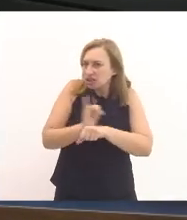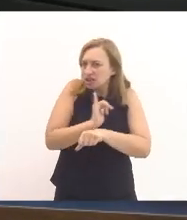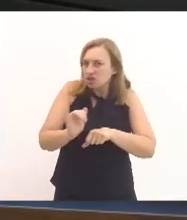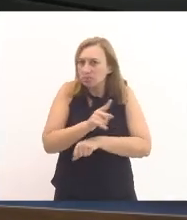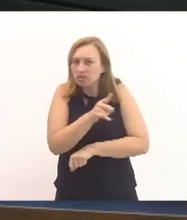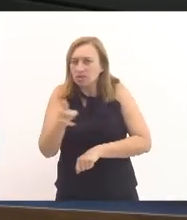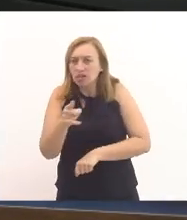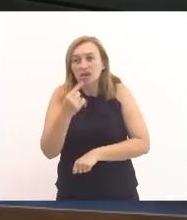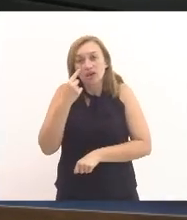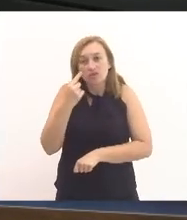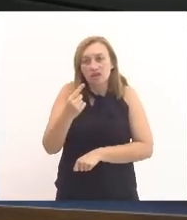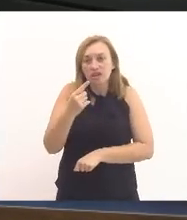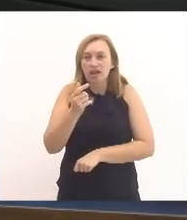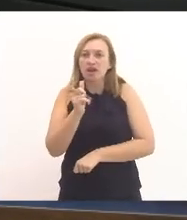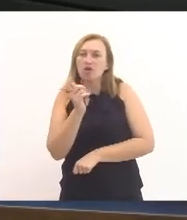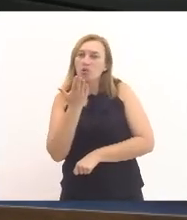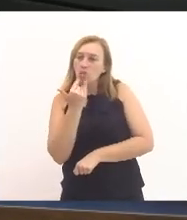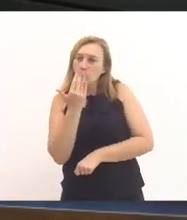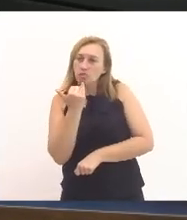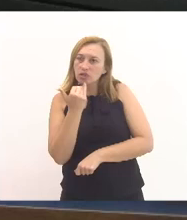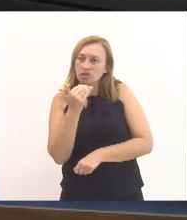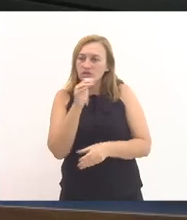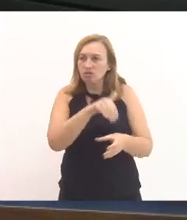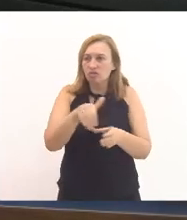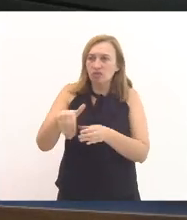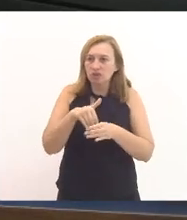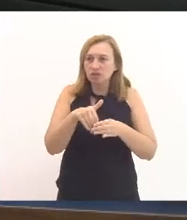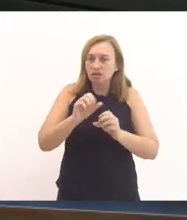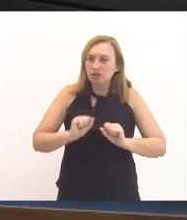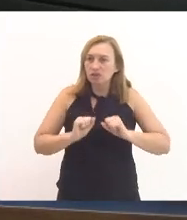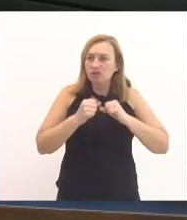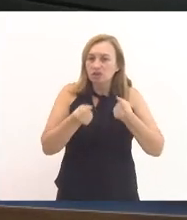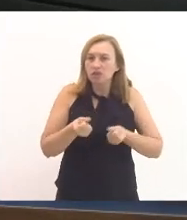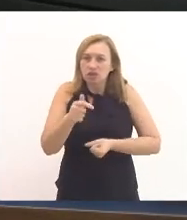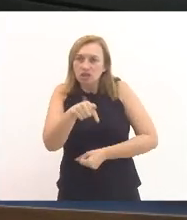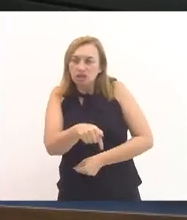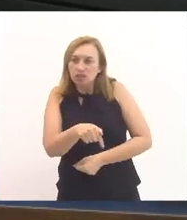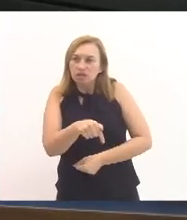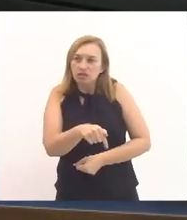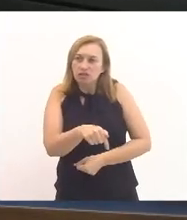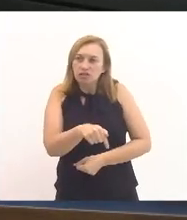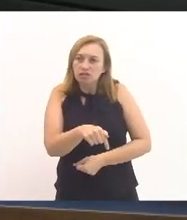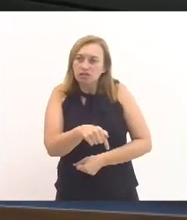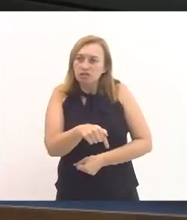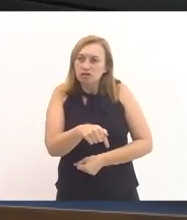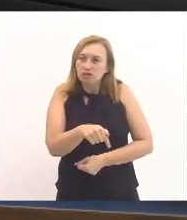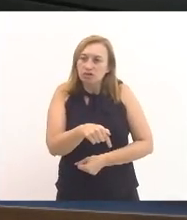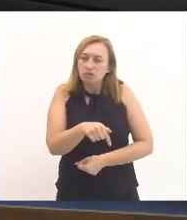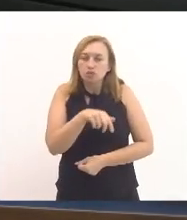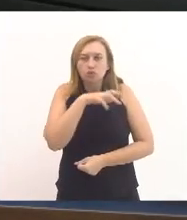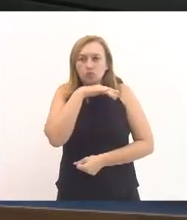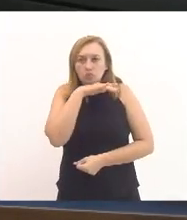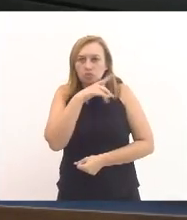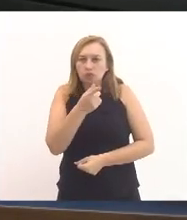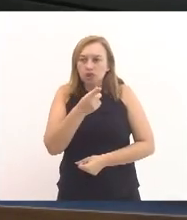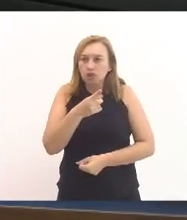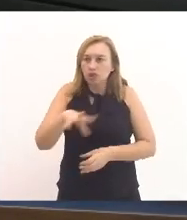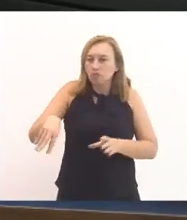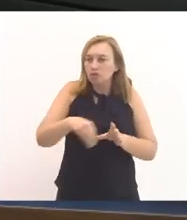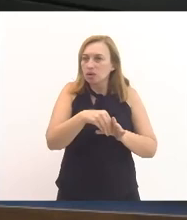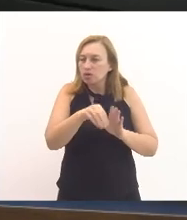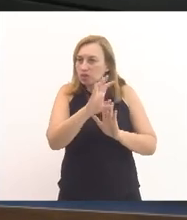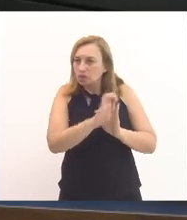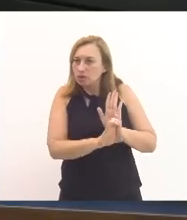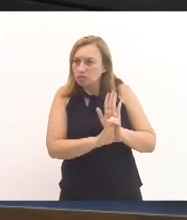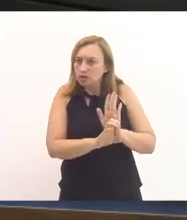que você vê o alimentação foi votado o negócio da Defensoria aqui é ridiculamente eu coloquei uma